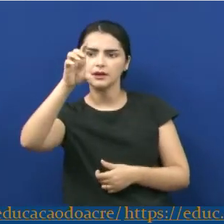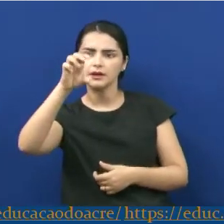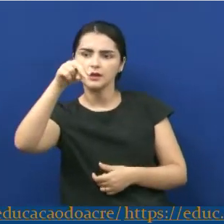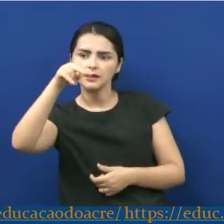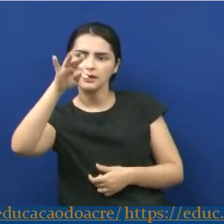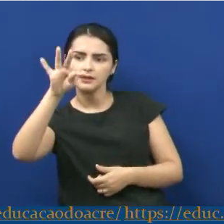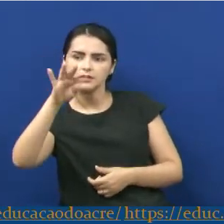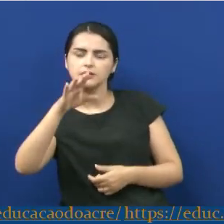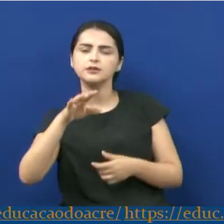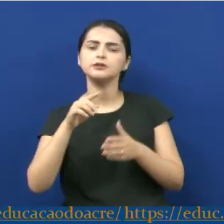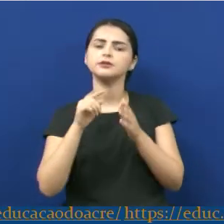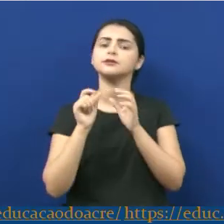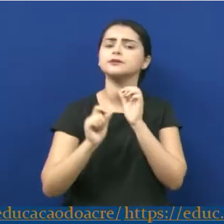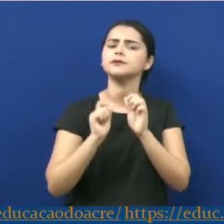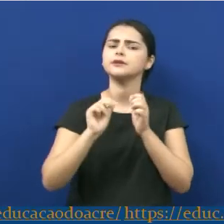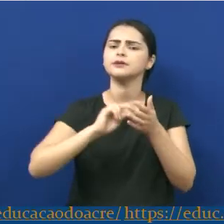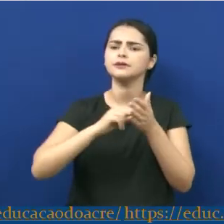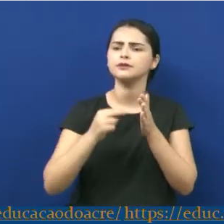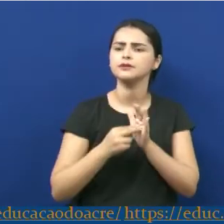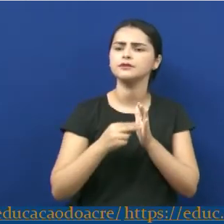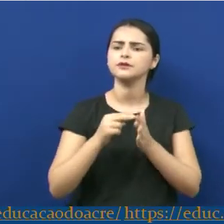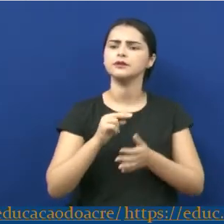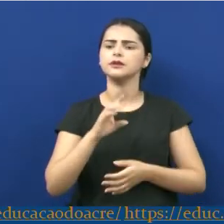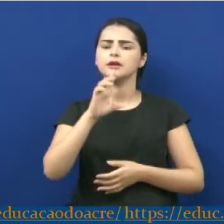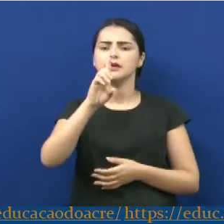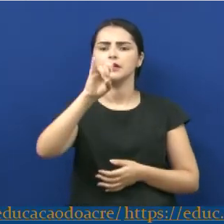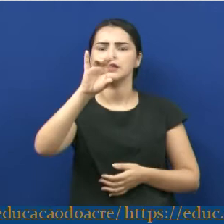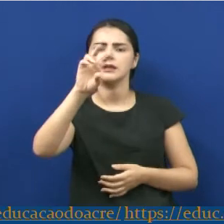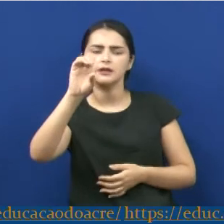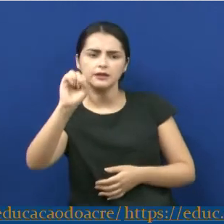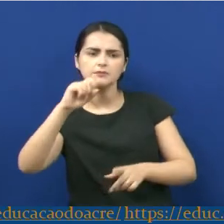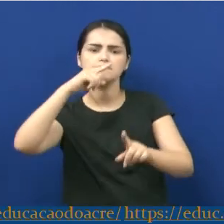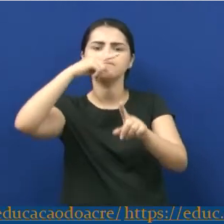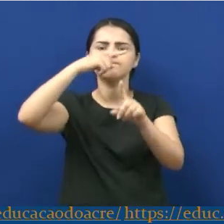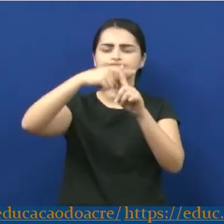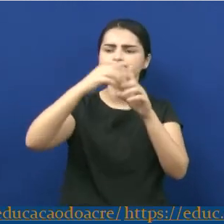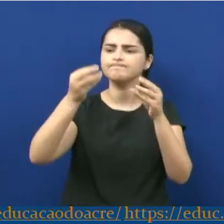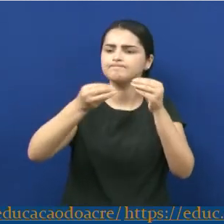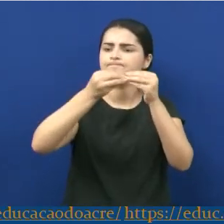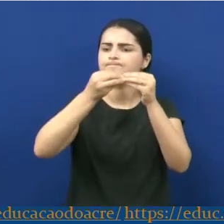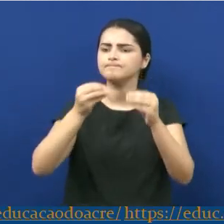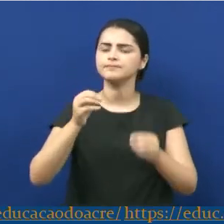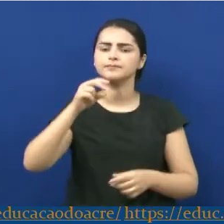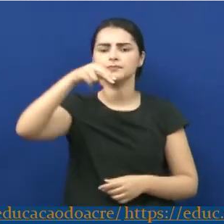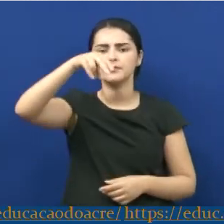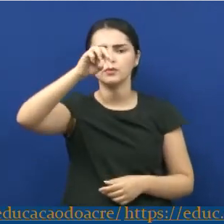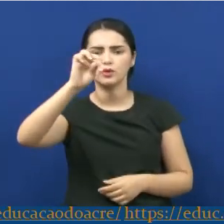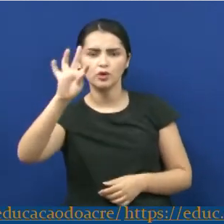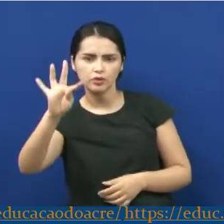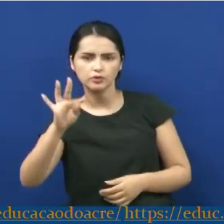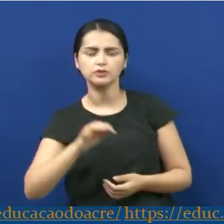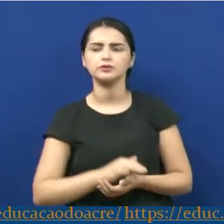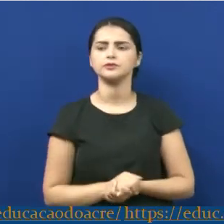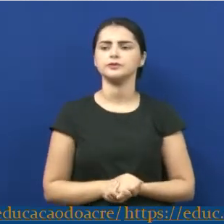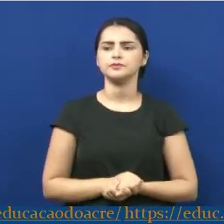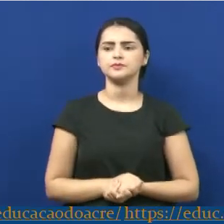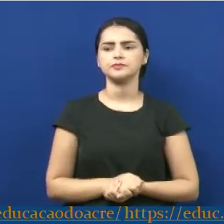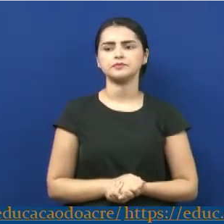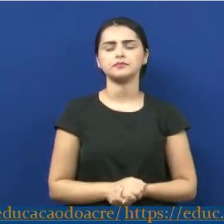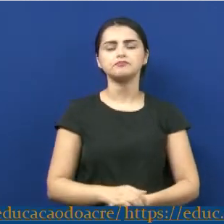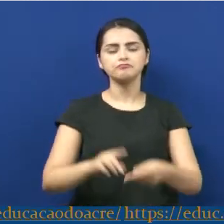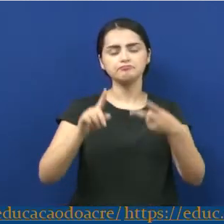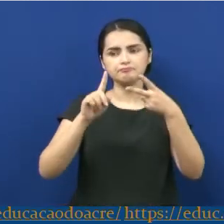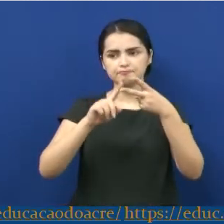é a contração de did mais not. E na segunda nota, são sobre as short answers na negativa e também